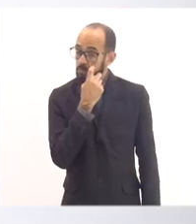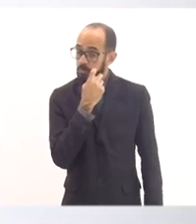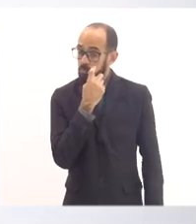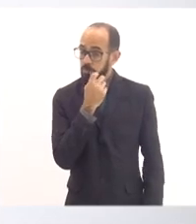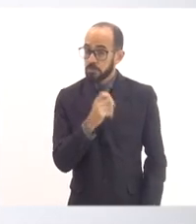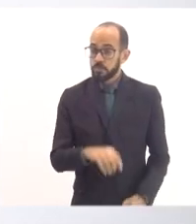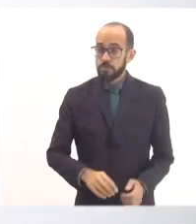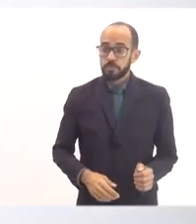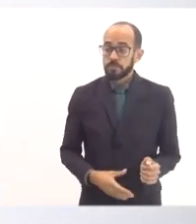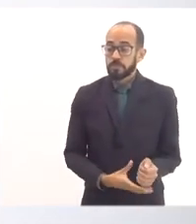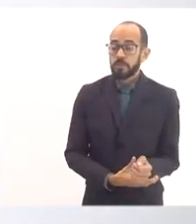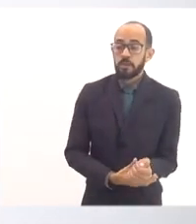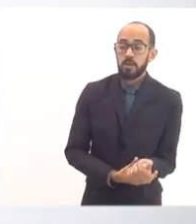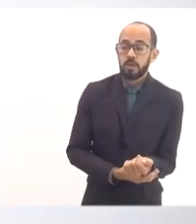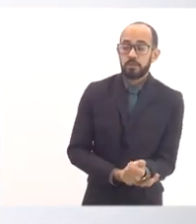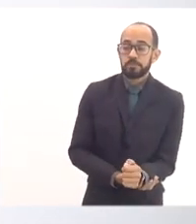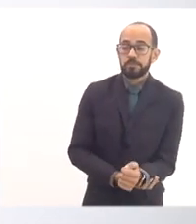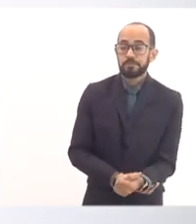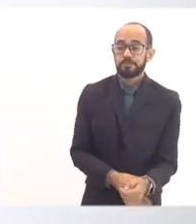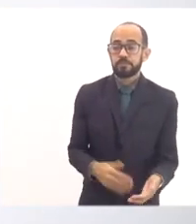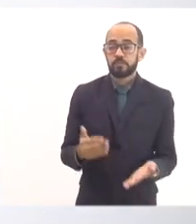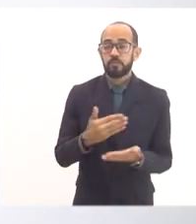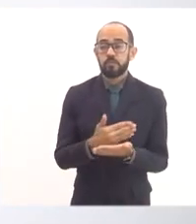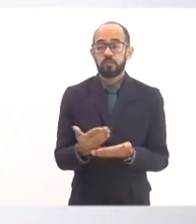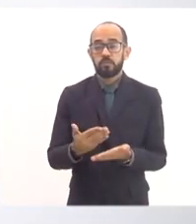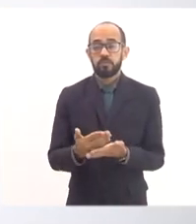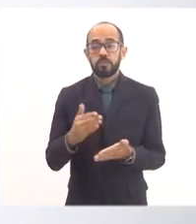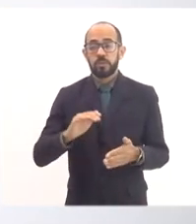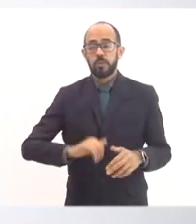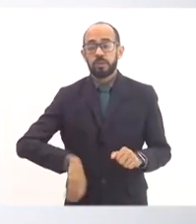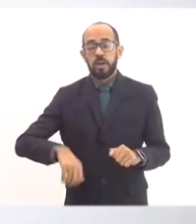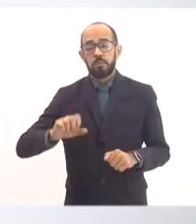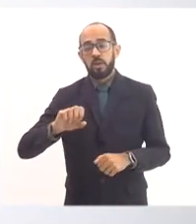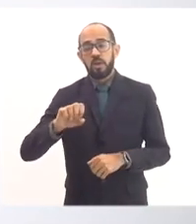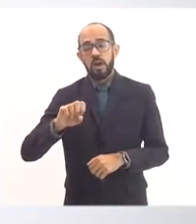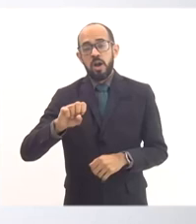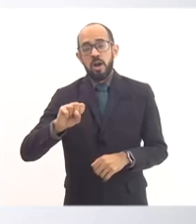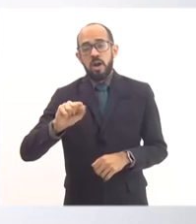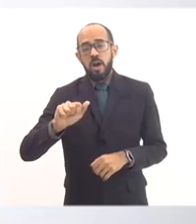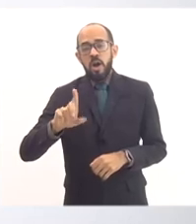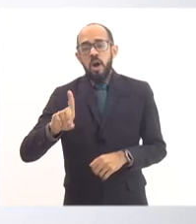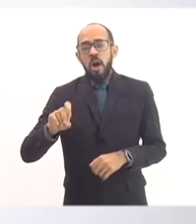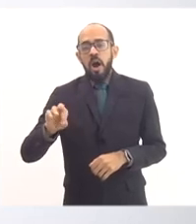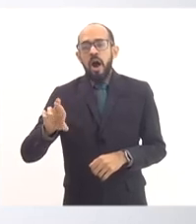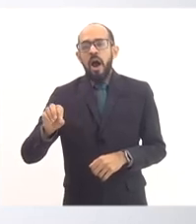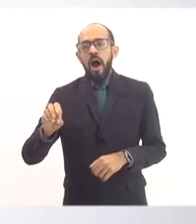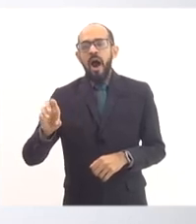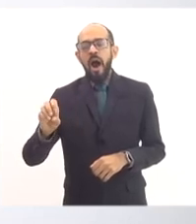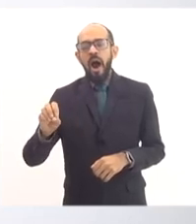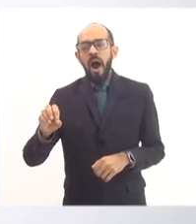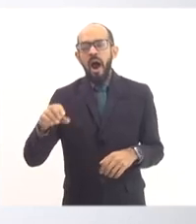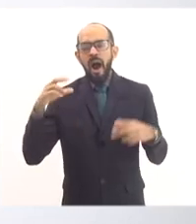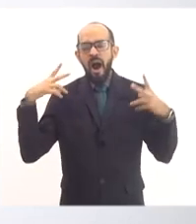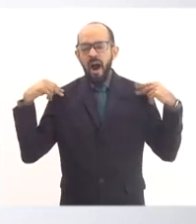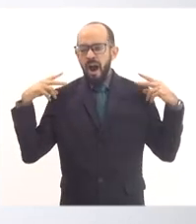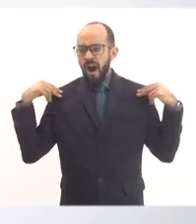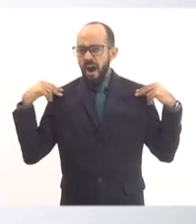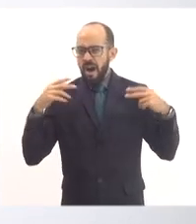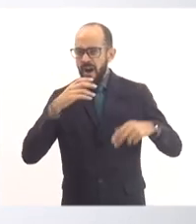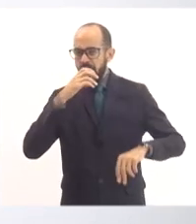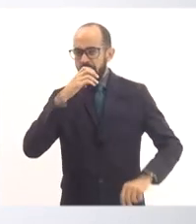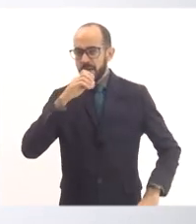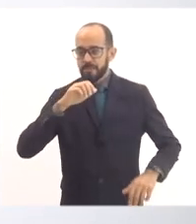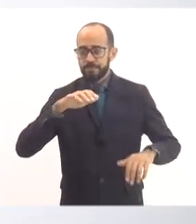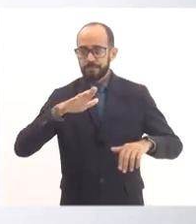senão... Eu vou começar pelos soldados motoristas, que foi... Mas, antes disso, eu vou fazer um apanhado geral.